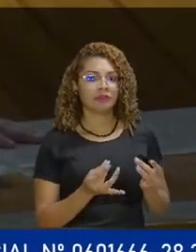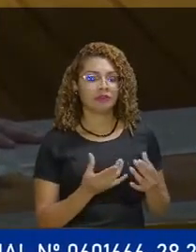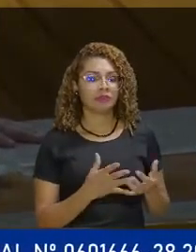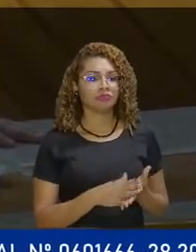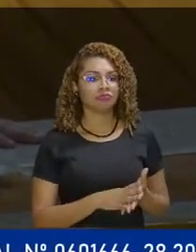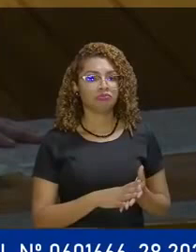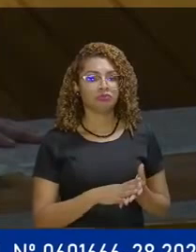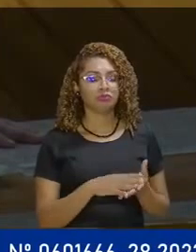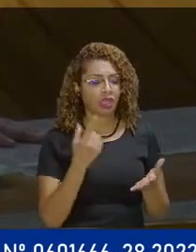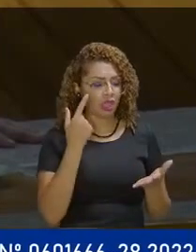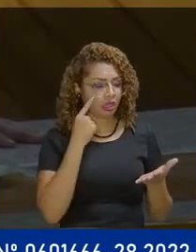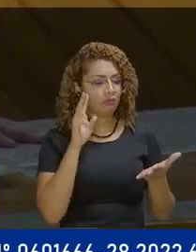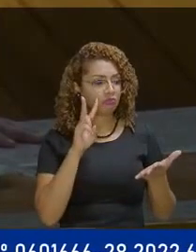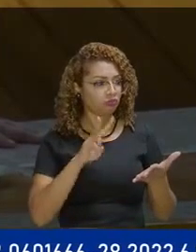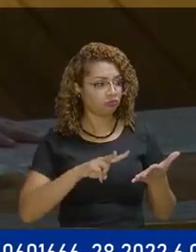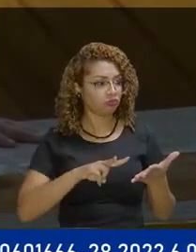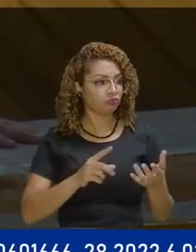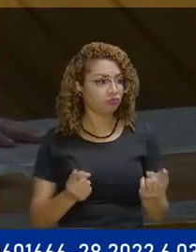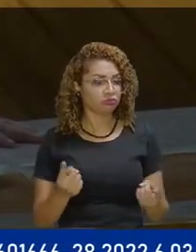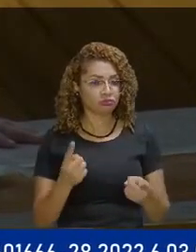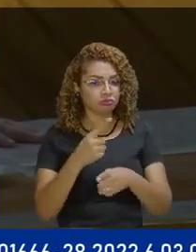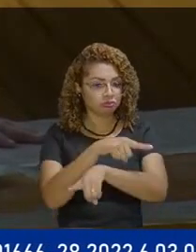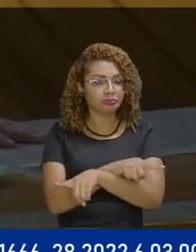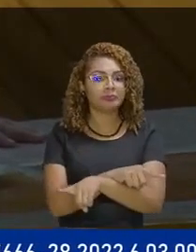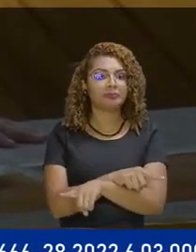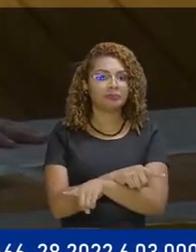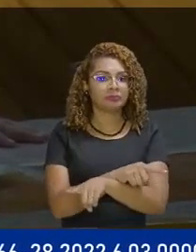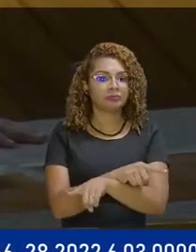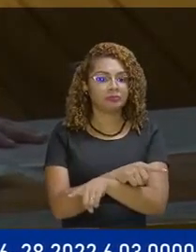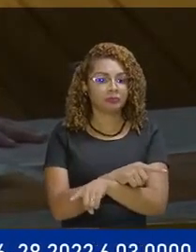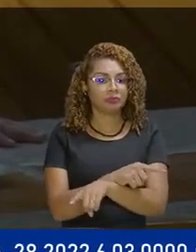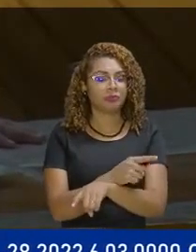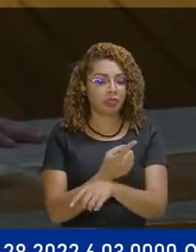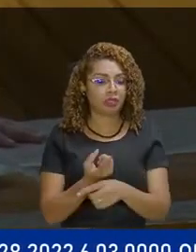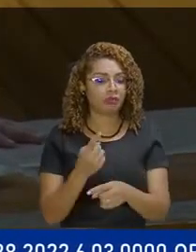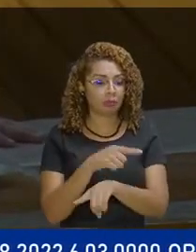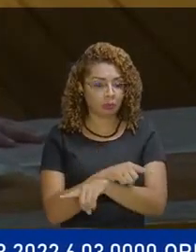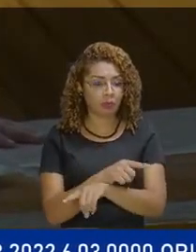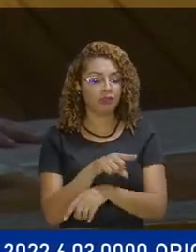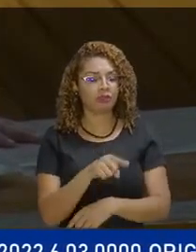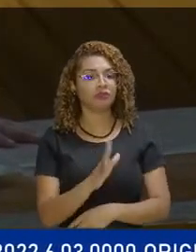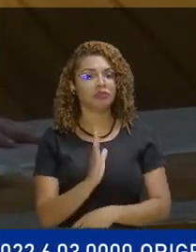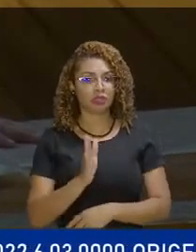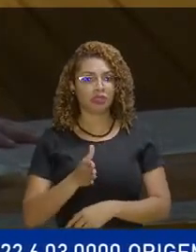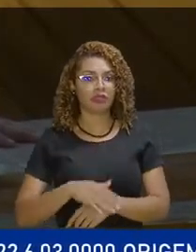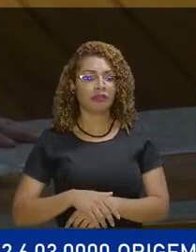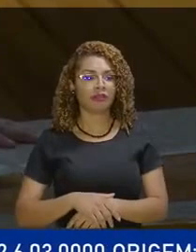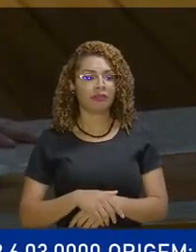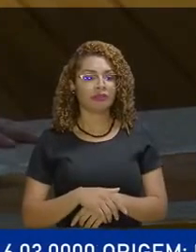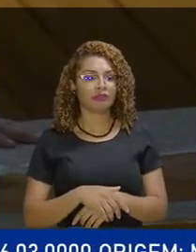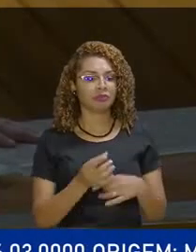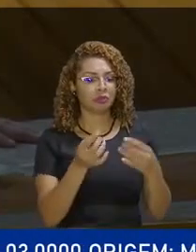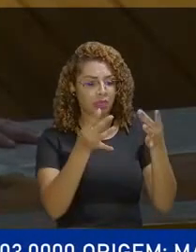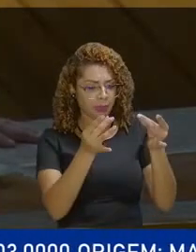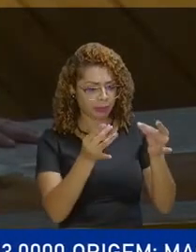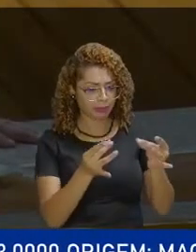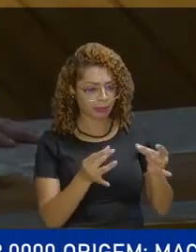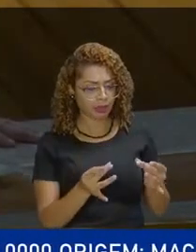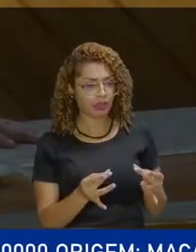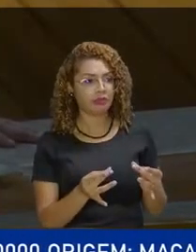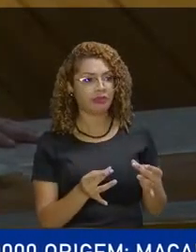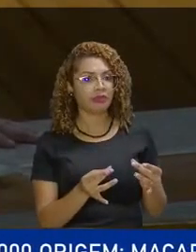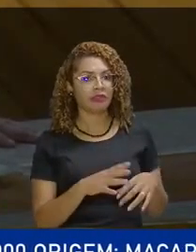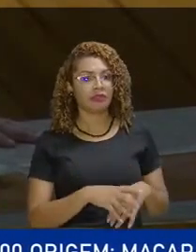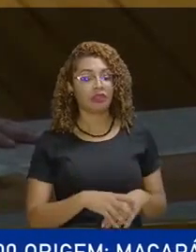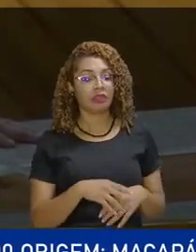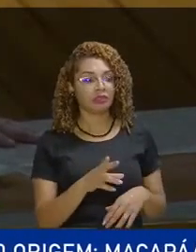as contradições, ele apontou ao longo do voto, ele apontou as contradições que existiram entre